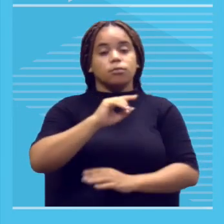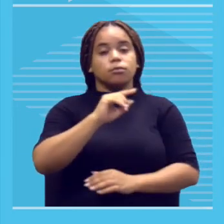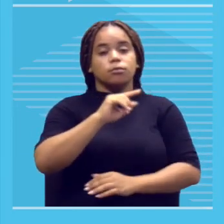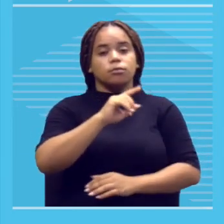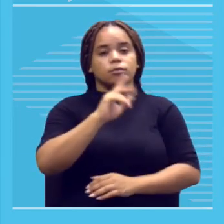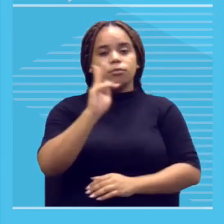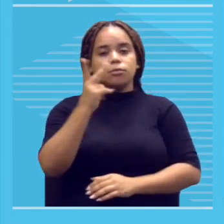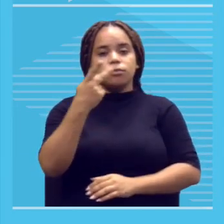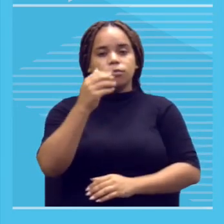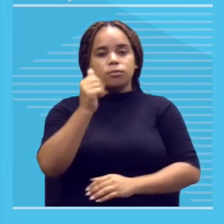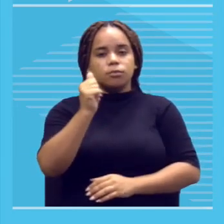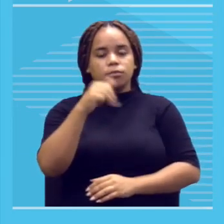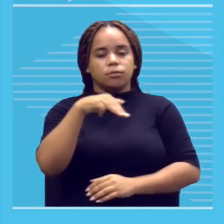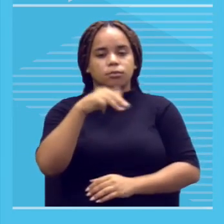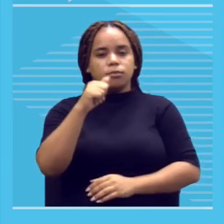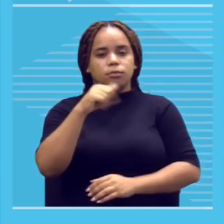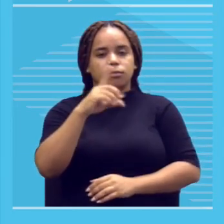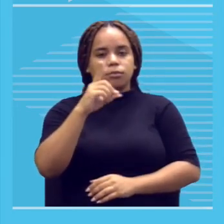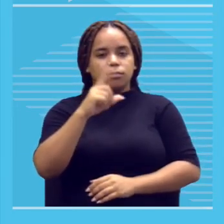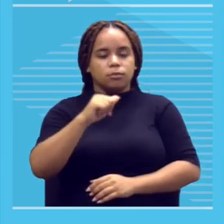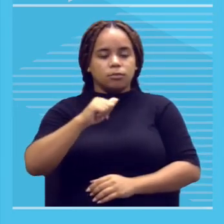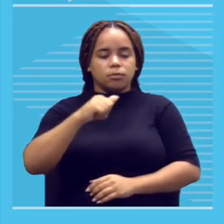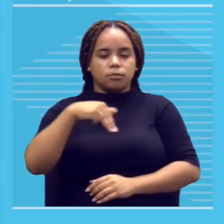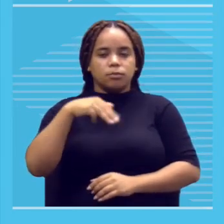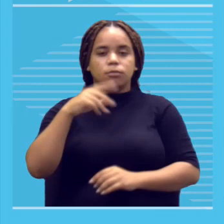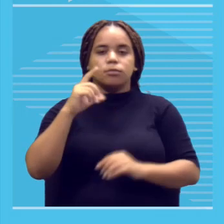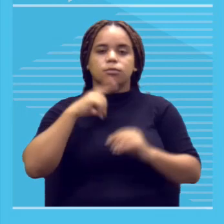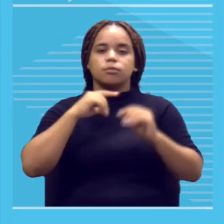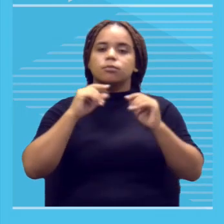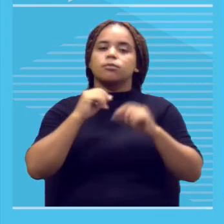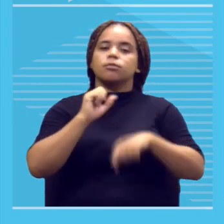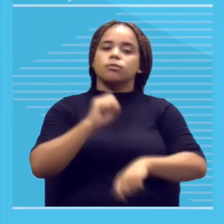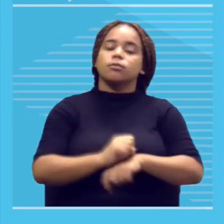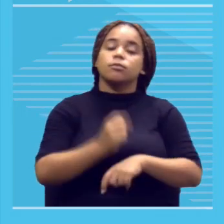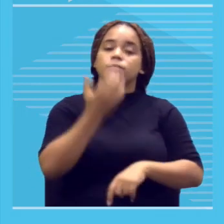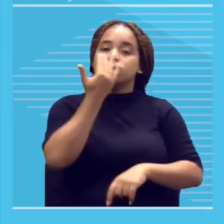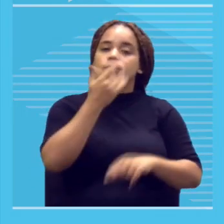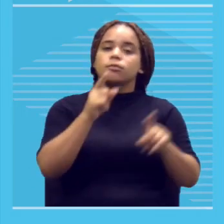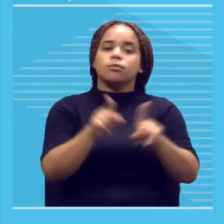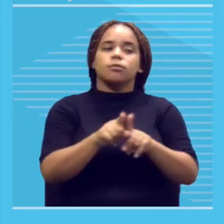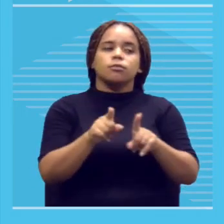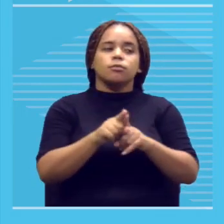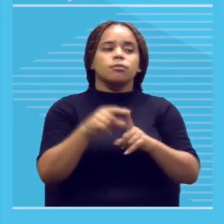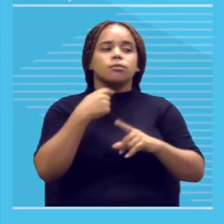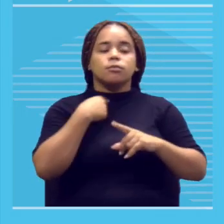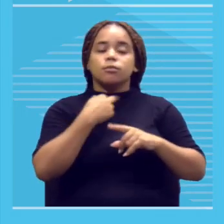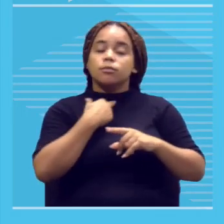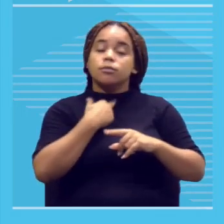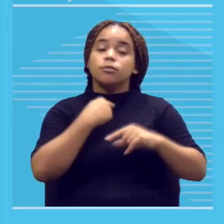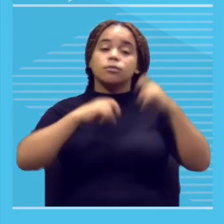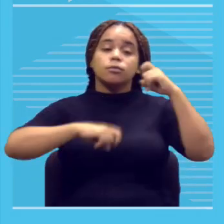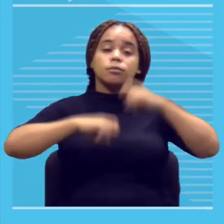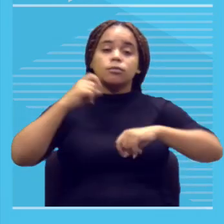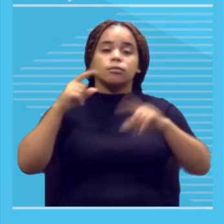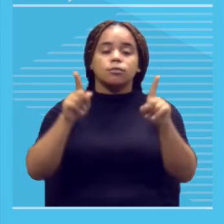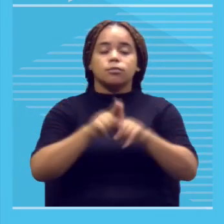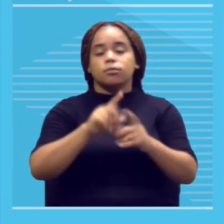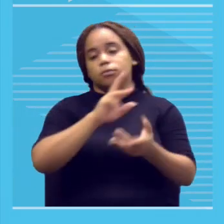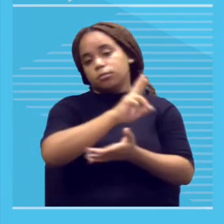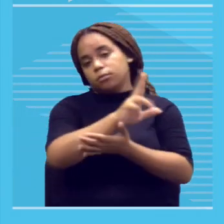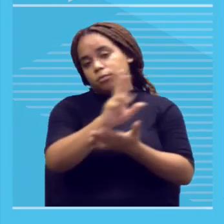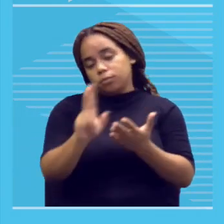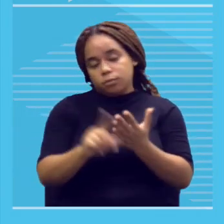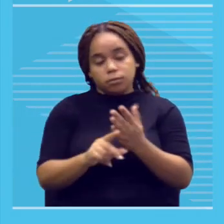de comer beber ter relações sexuais e outras privações e a letra é